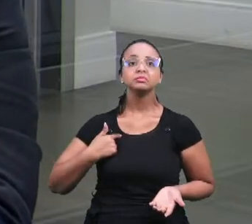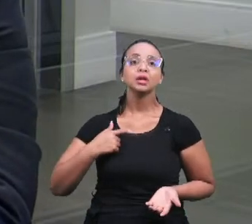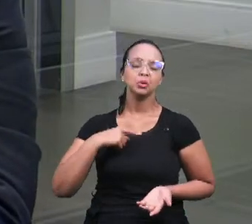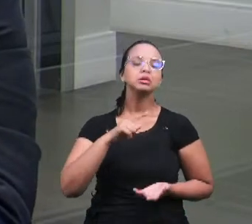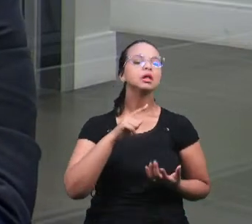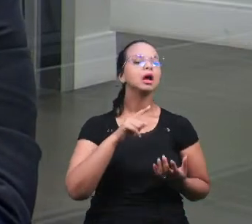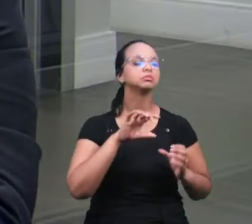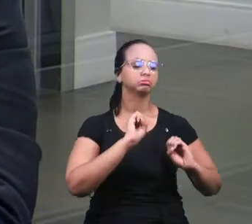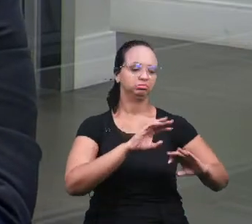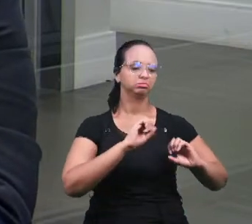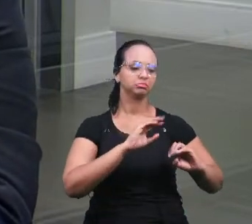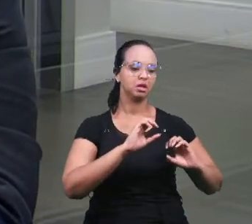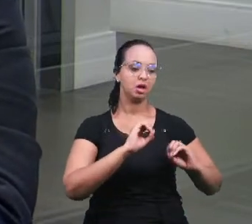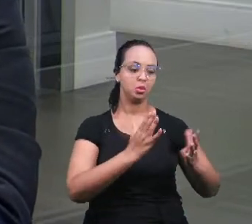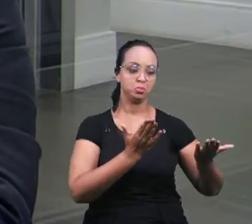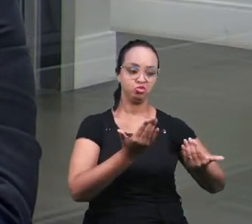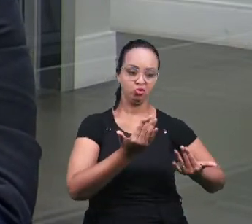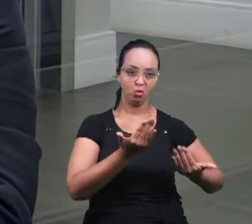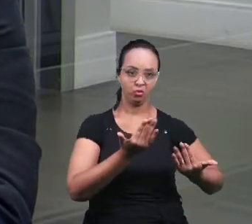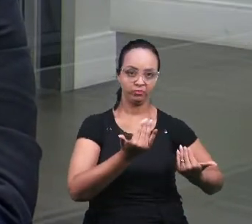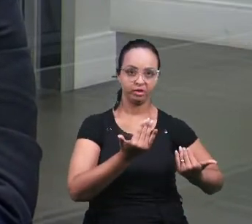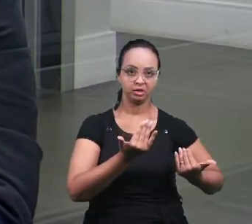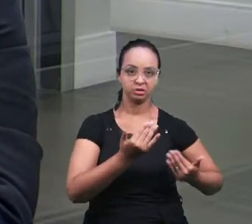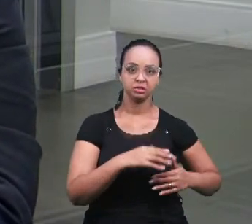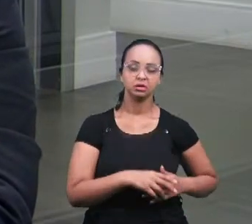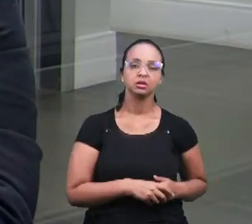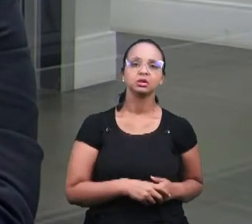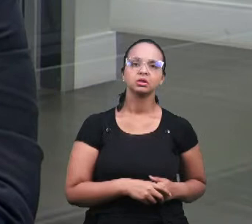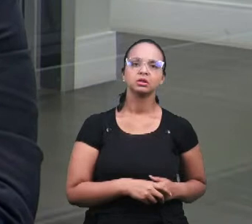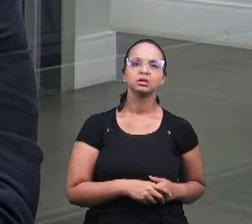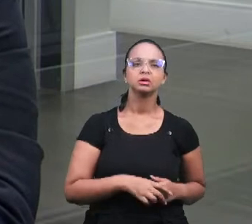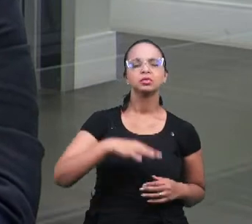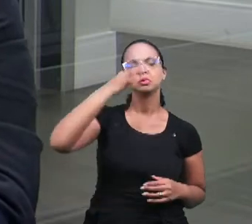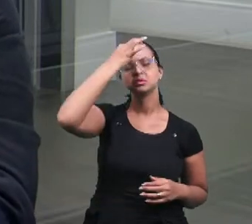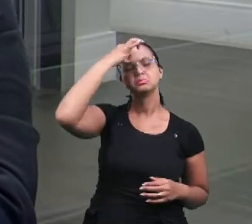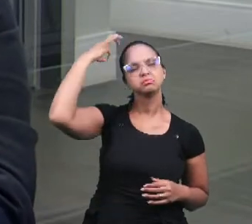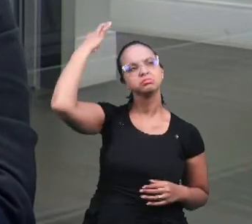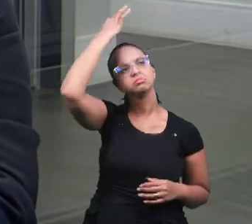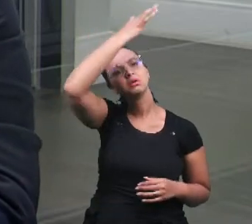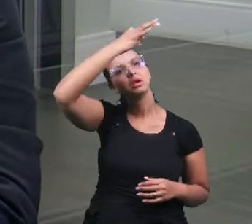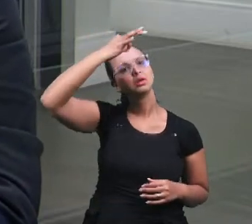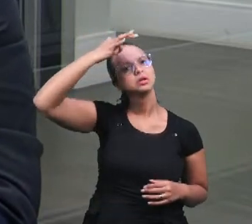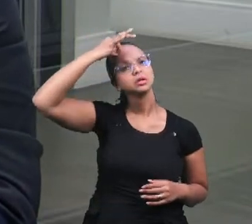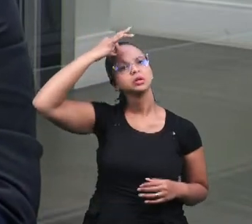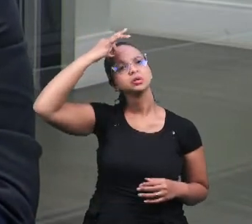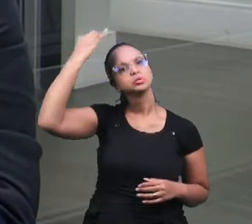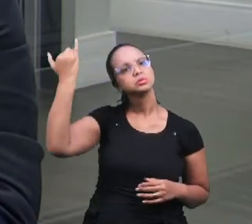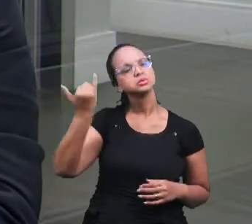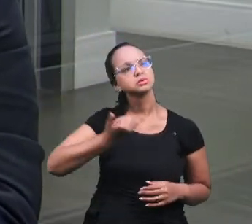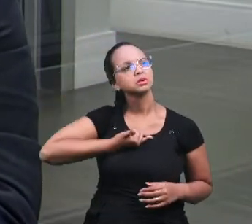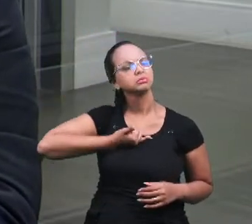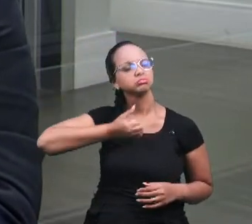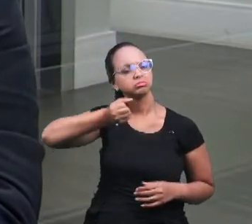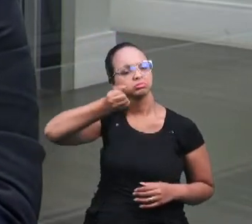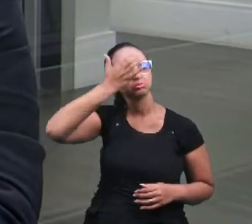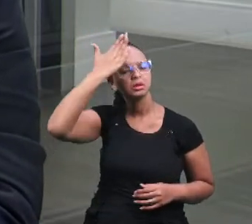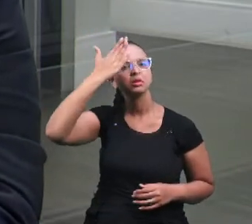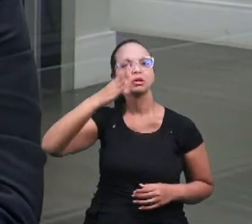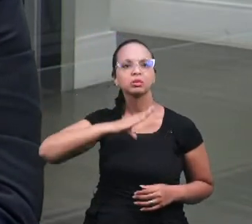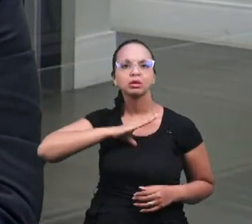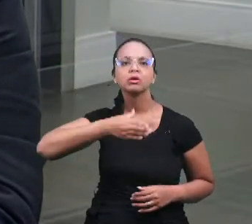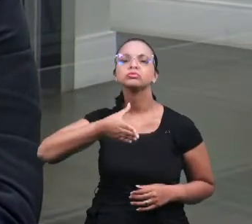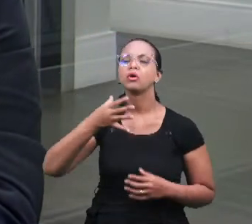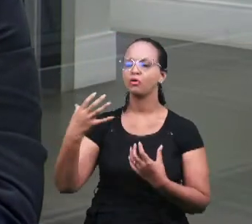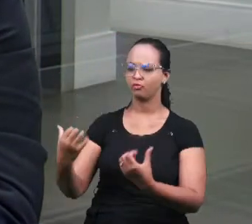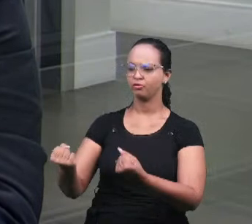os jovens, e o Espírito Santo, ele nos deu ali uma ousadia, e eu falei, não, nós vamos orar